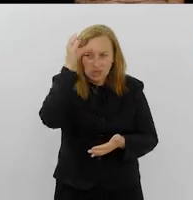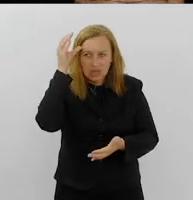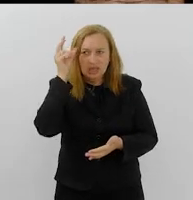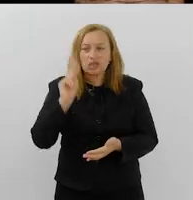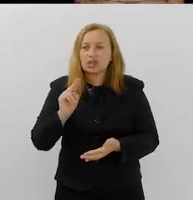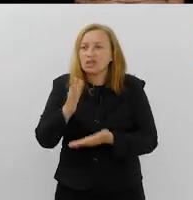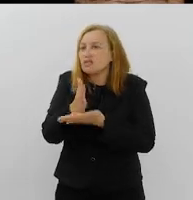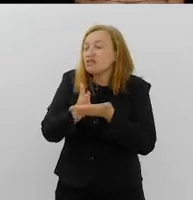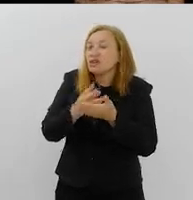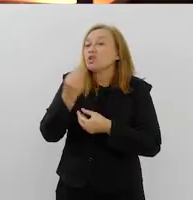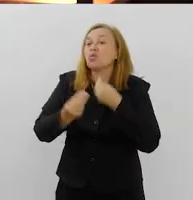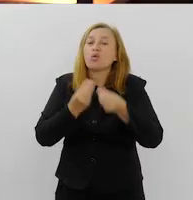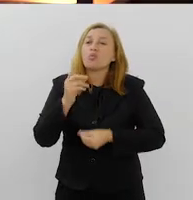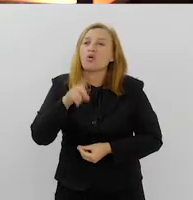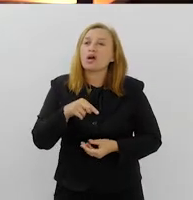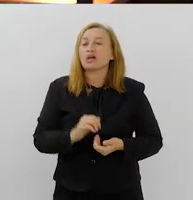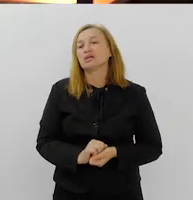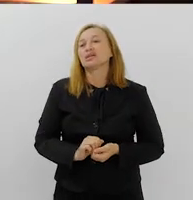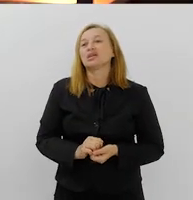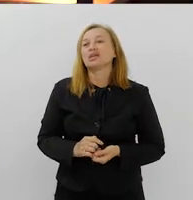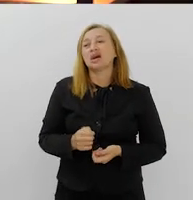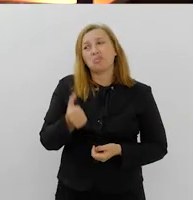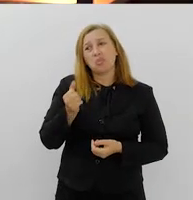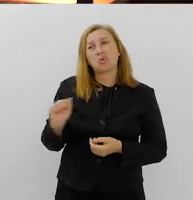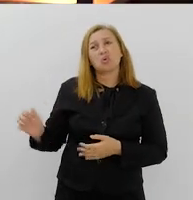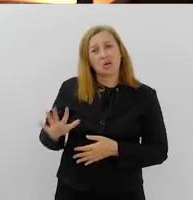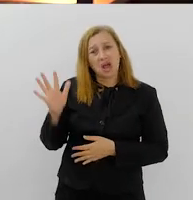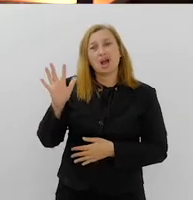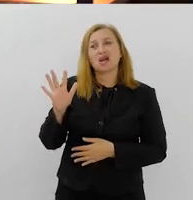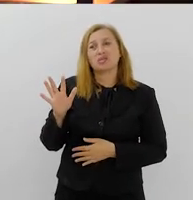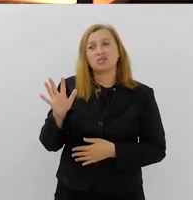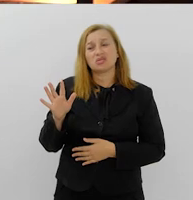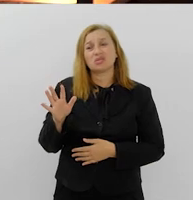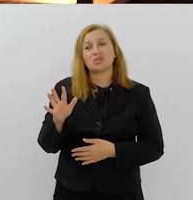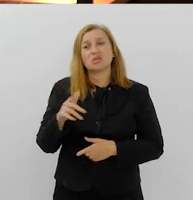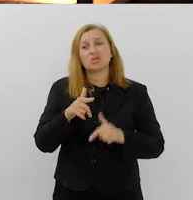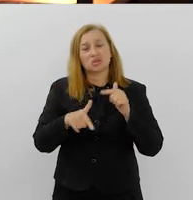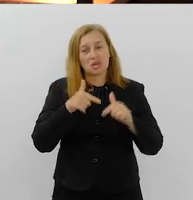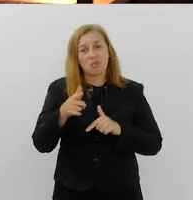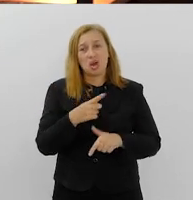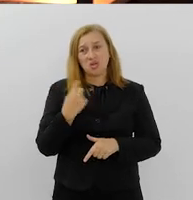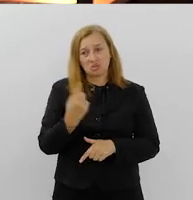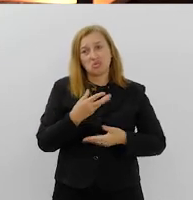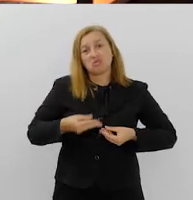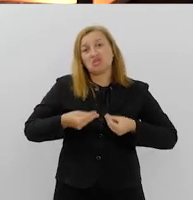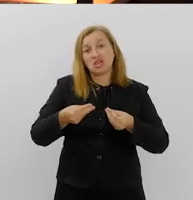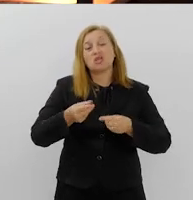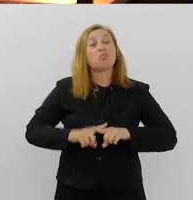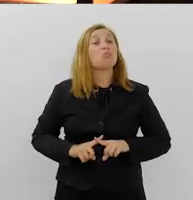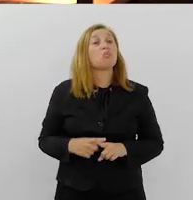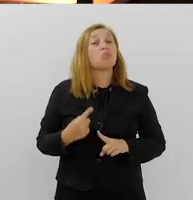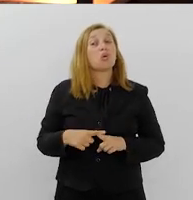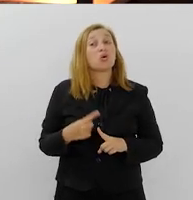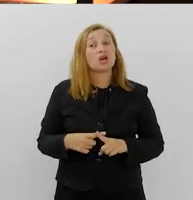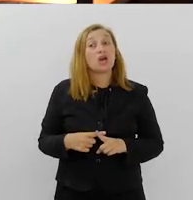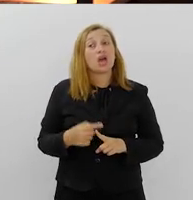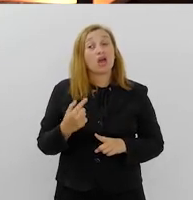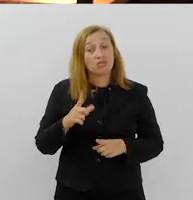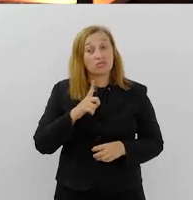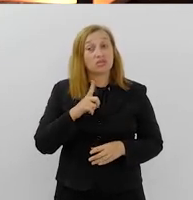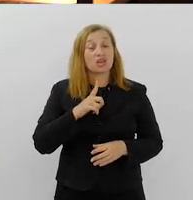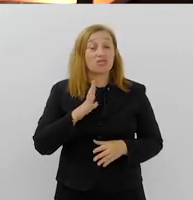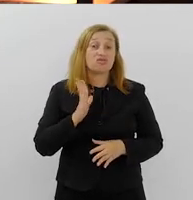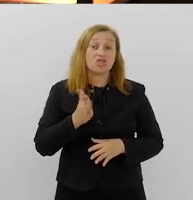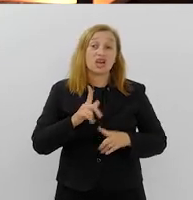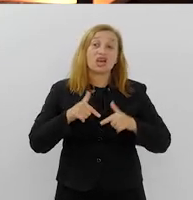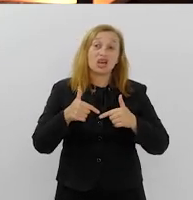enviando, divide, como você faz? Isso acaba tornando um pouco mais caro o serviço nosso oferecido, porque eu tenho